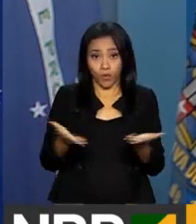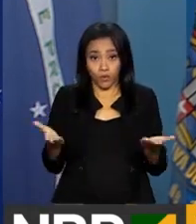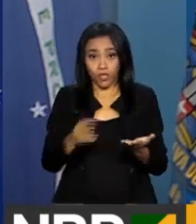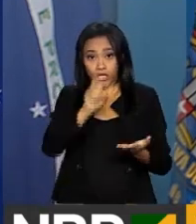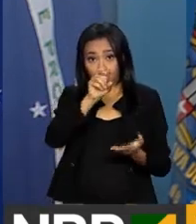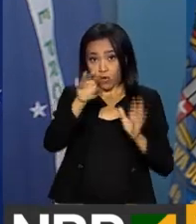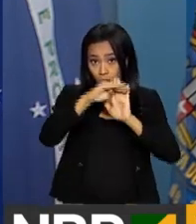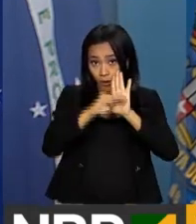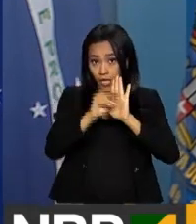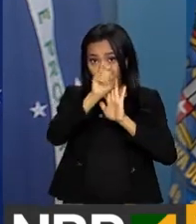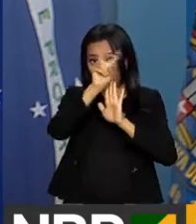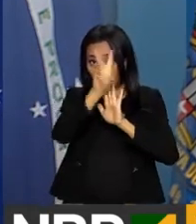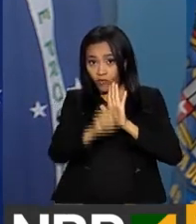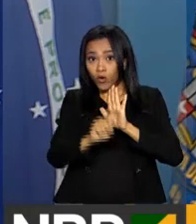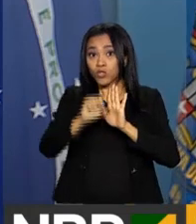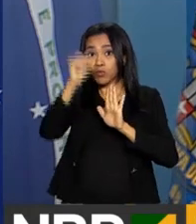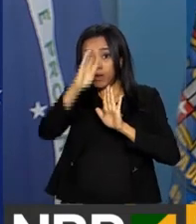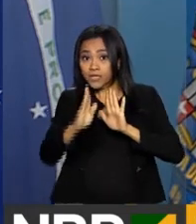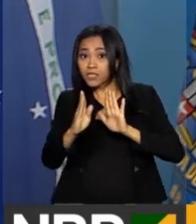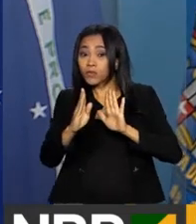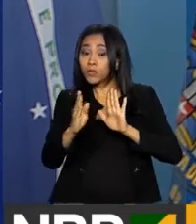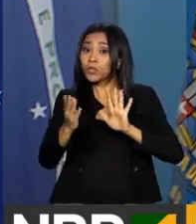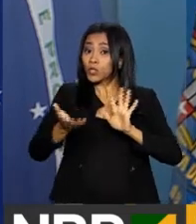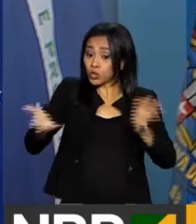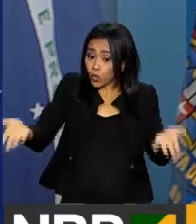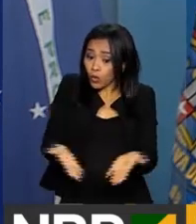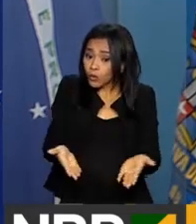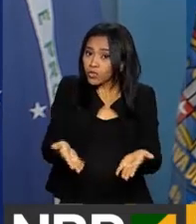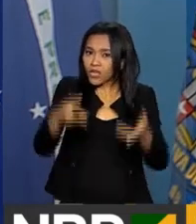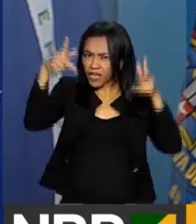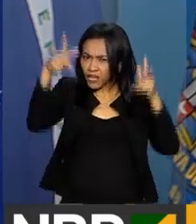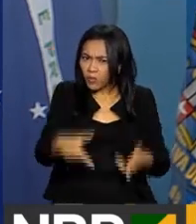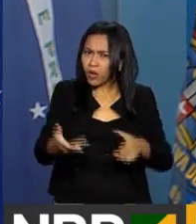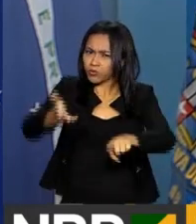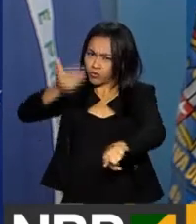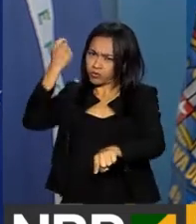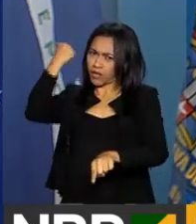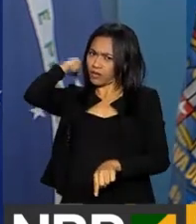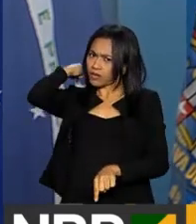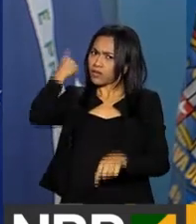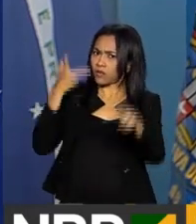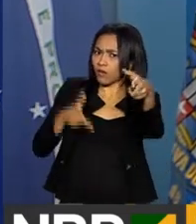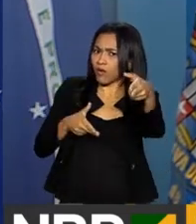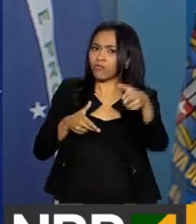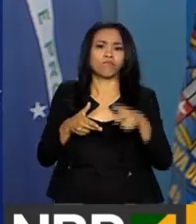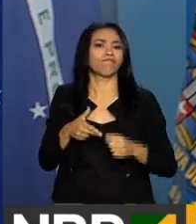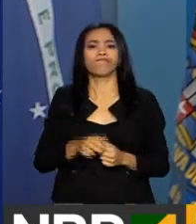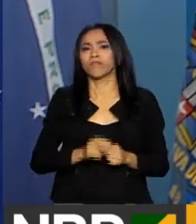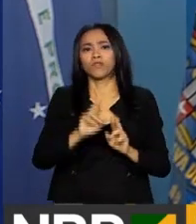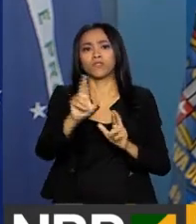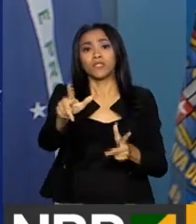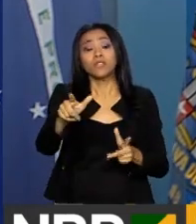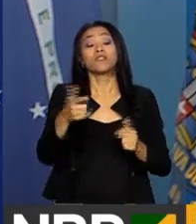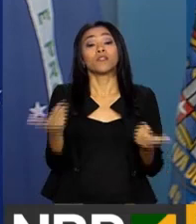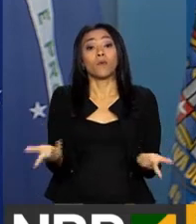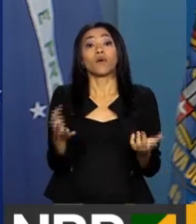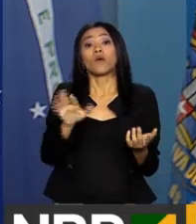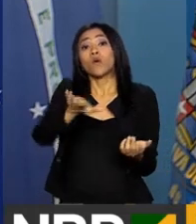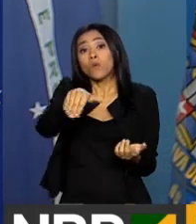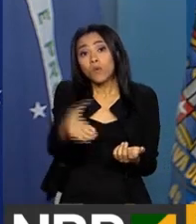não é o quadro da voz do brasil de 40 50 60 anos atrás de modo que ao